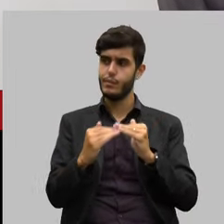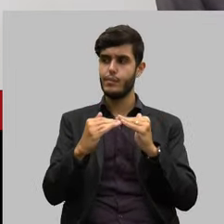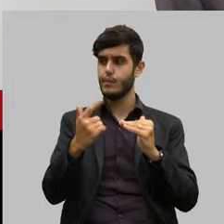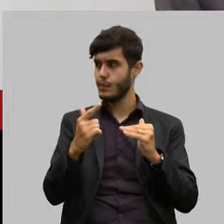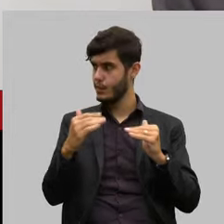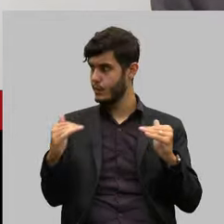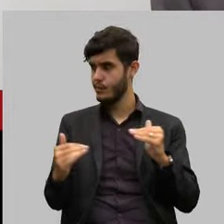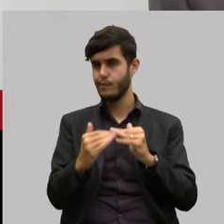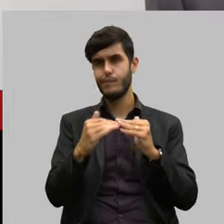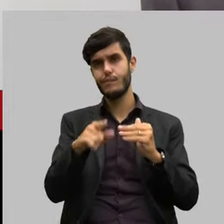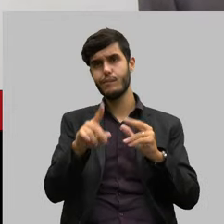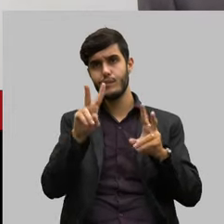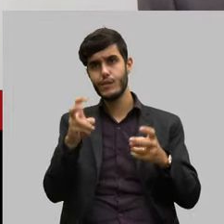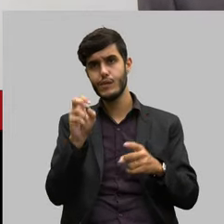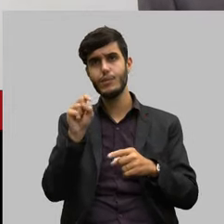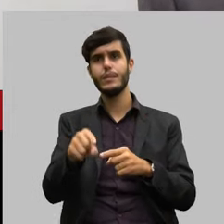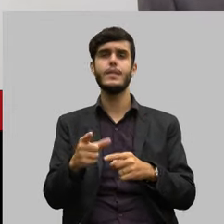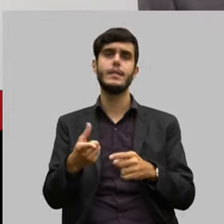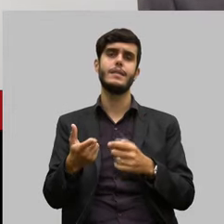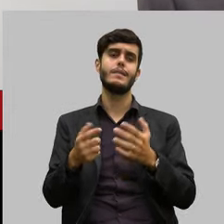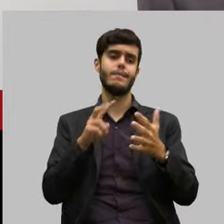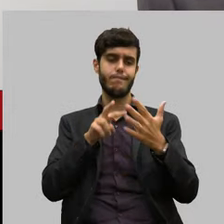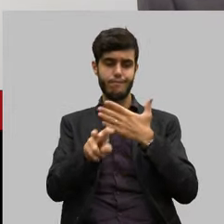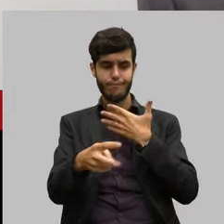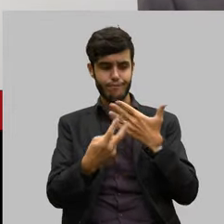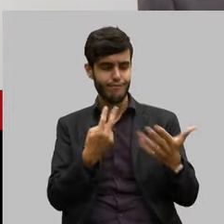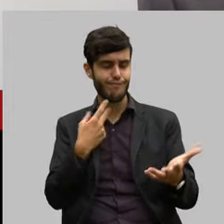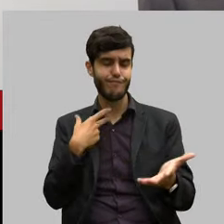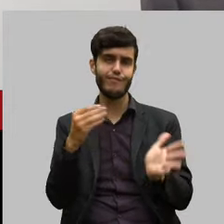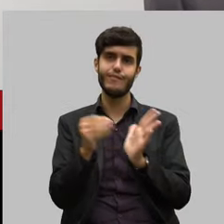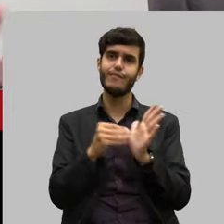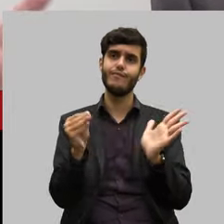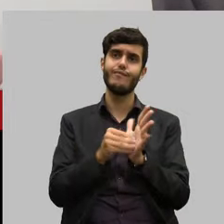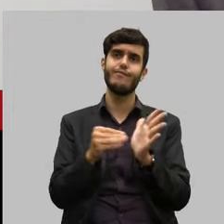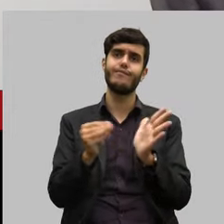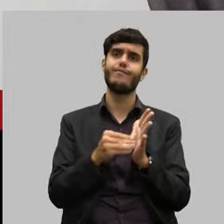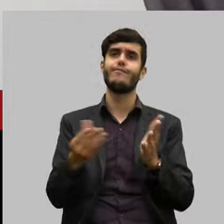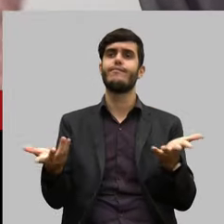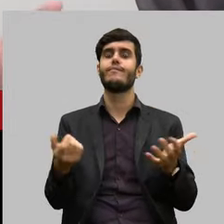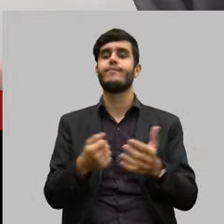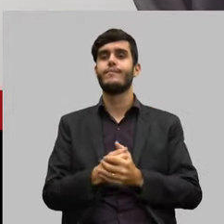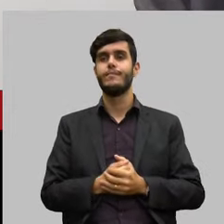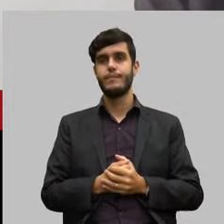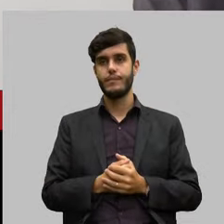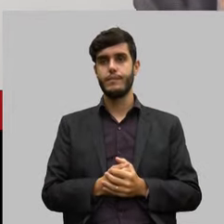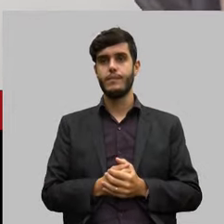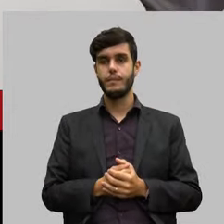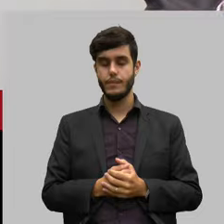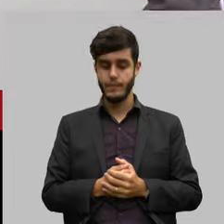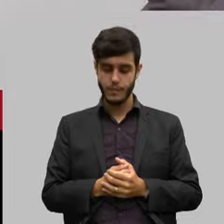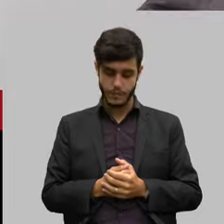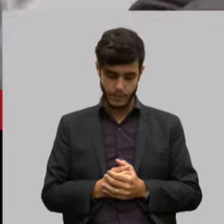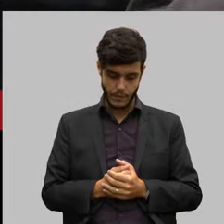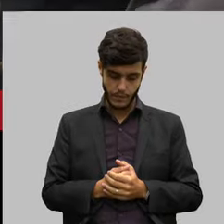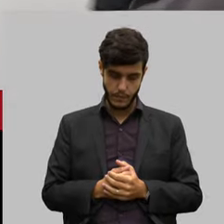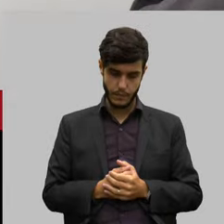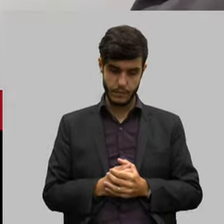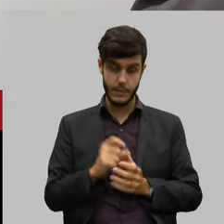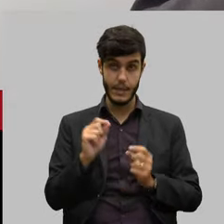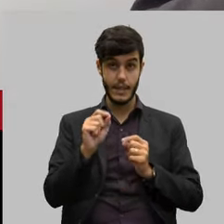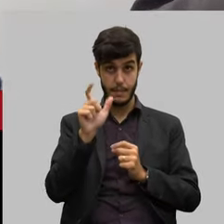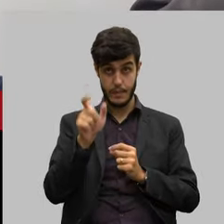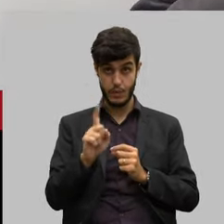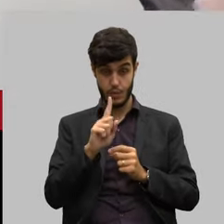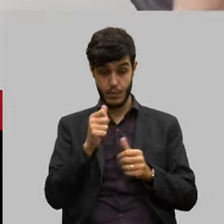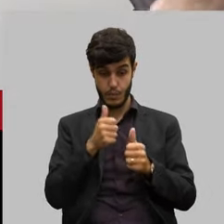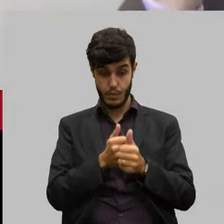uma falta de Transparência no que está de fato acontecendo para quem eh não acompanha o dia a dia da